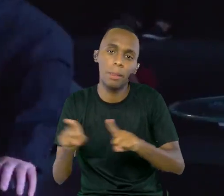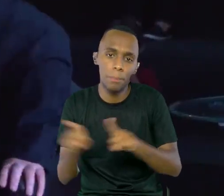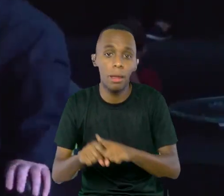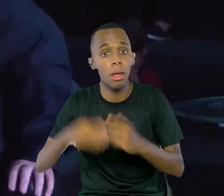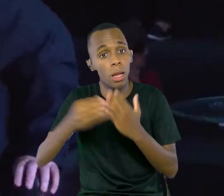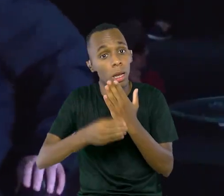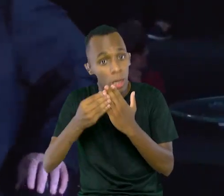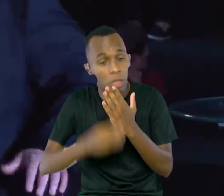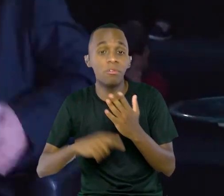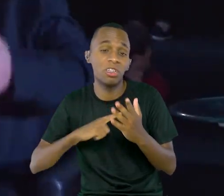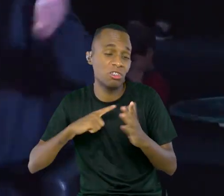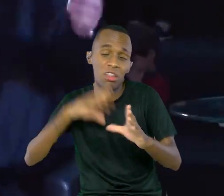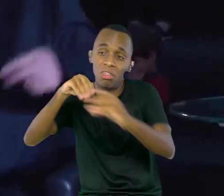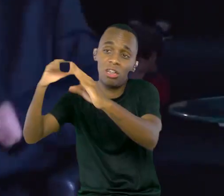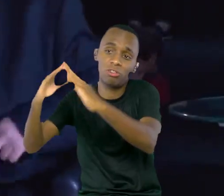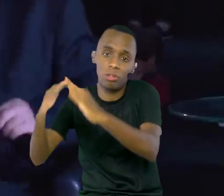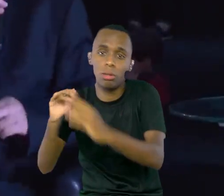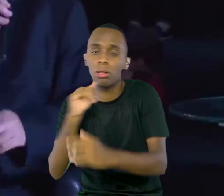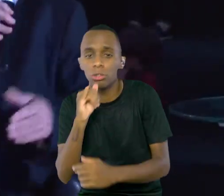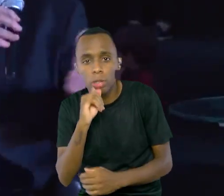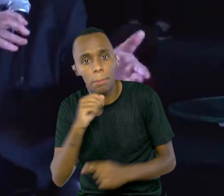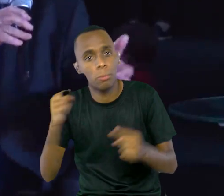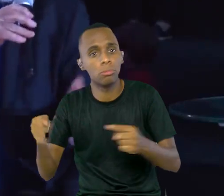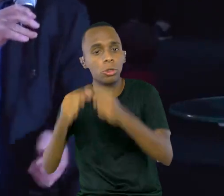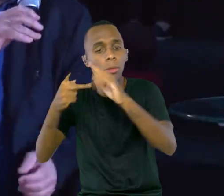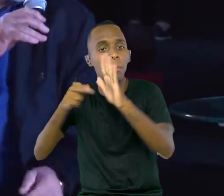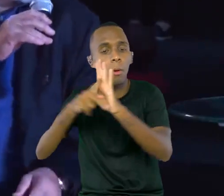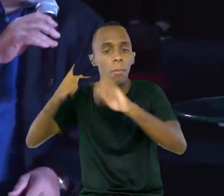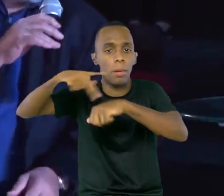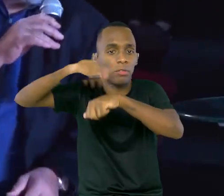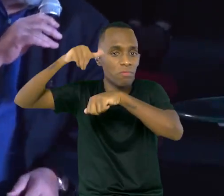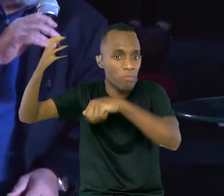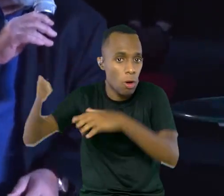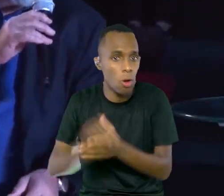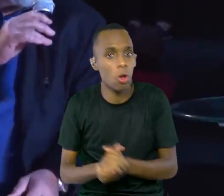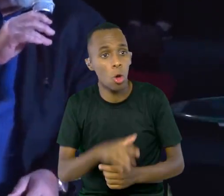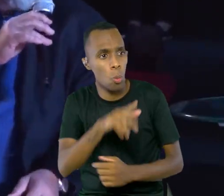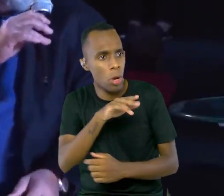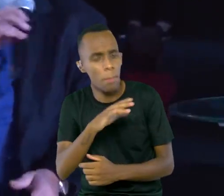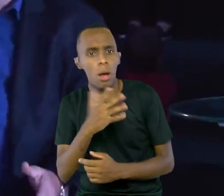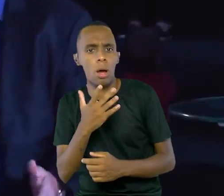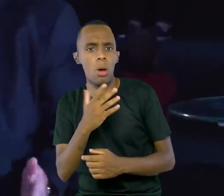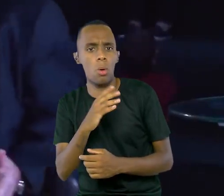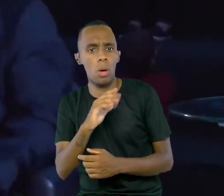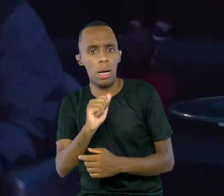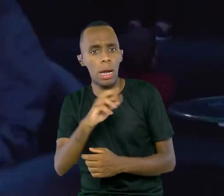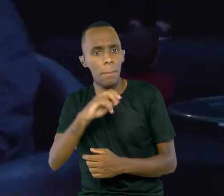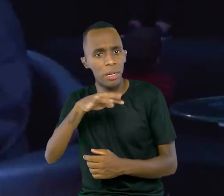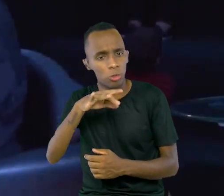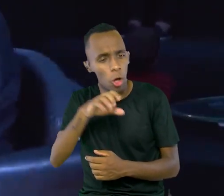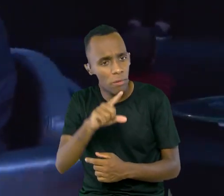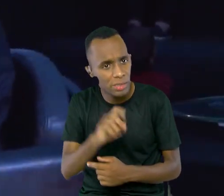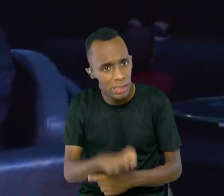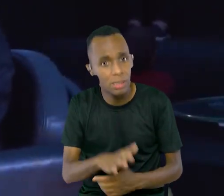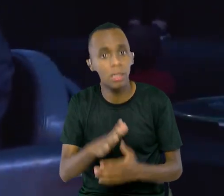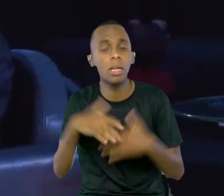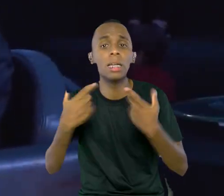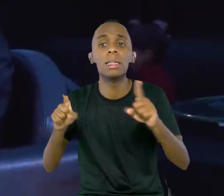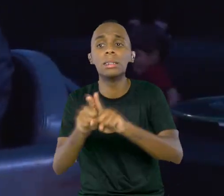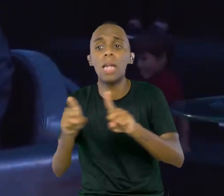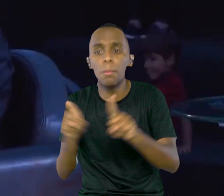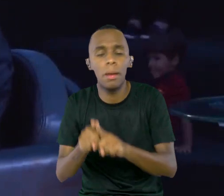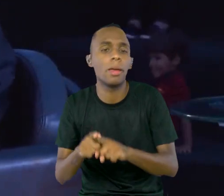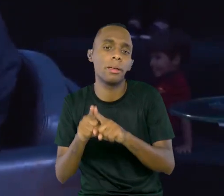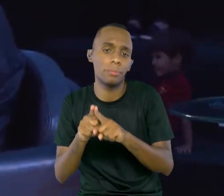começaram a trazer para mim livros que tinham em casa. Dostoiévski, Os Irmãos Karamazov, de